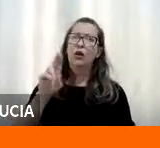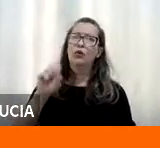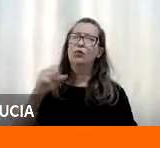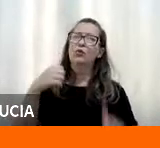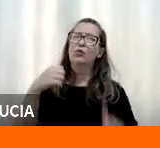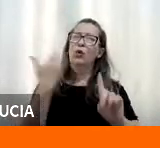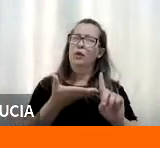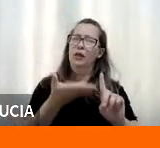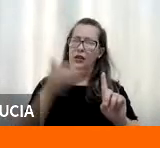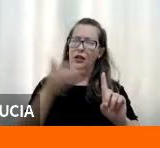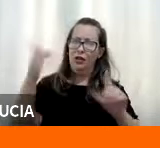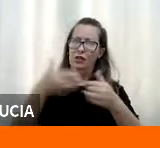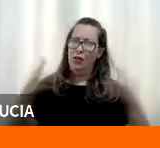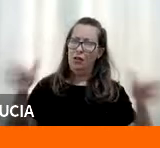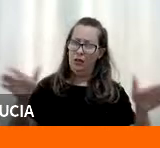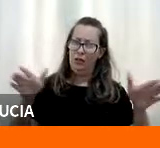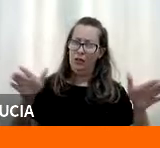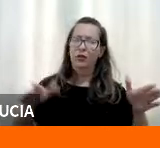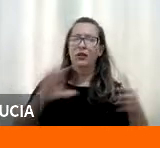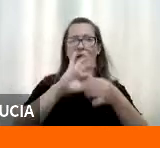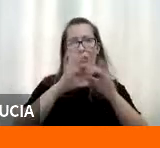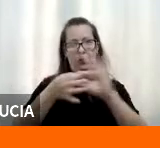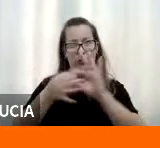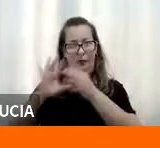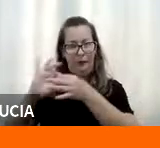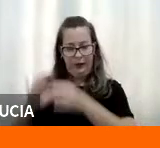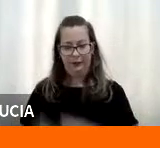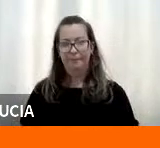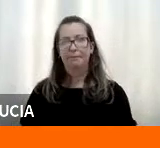abertura, né, da Olimpíada.